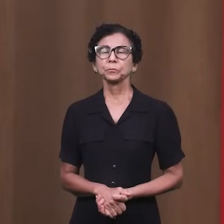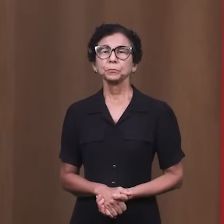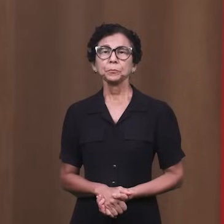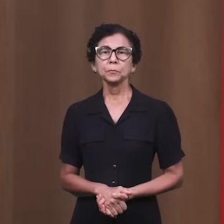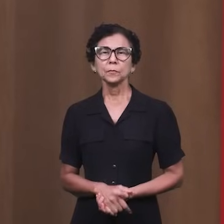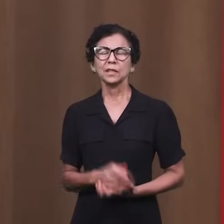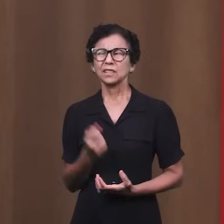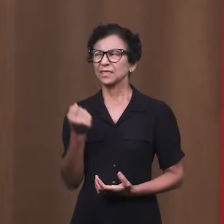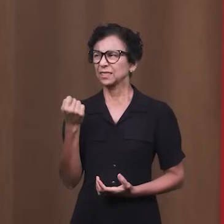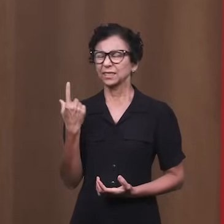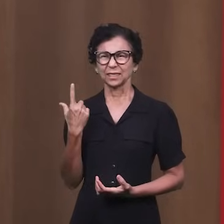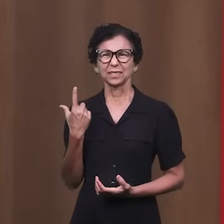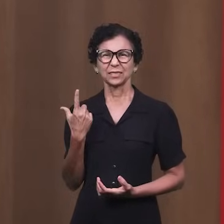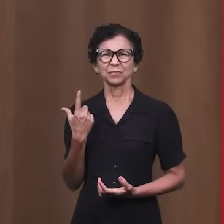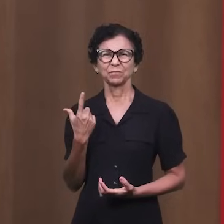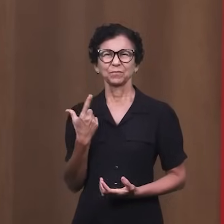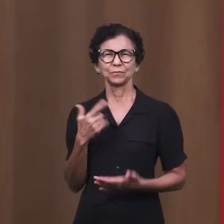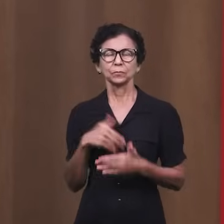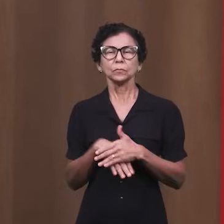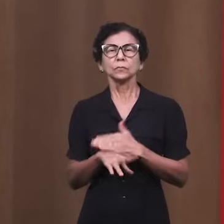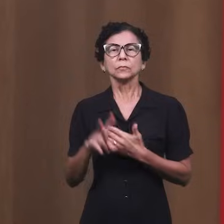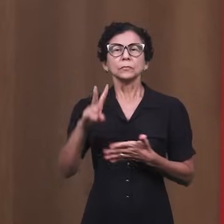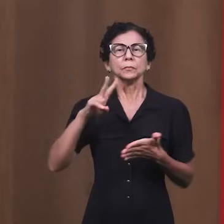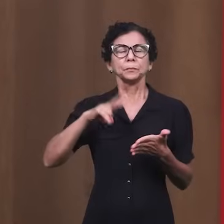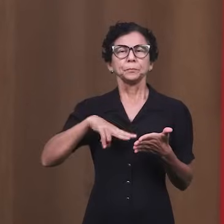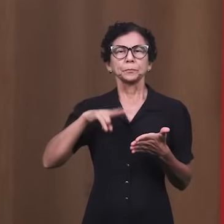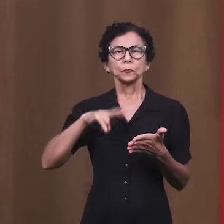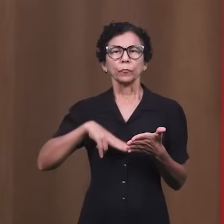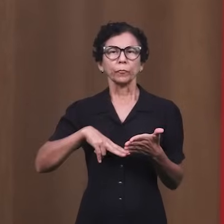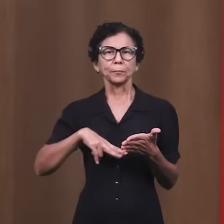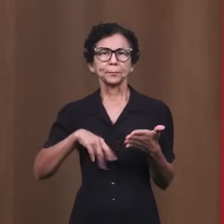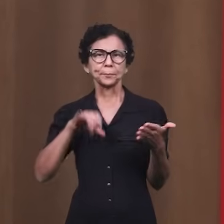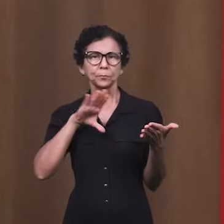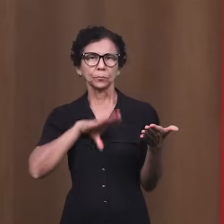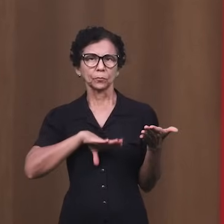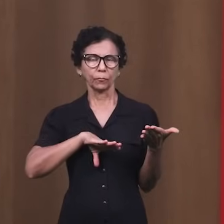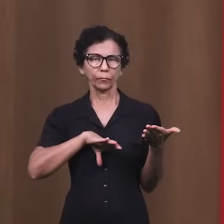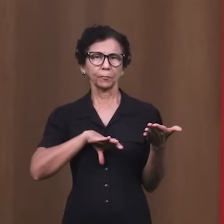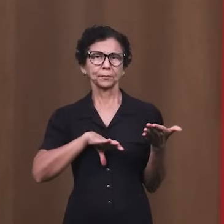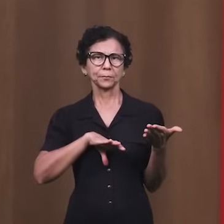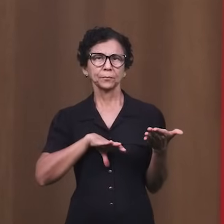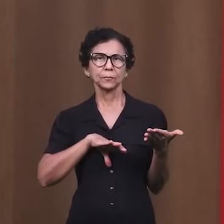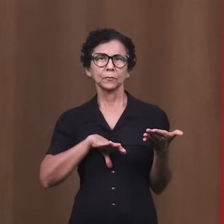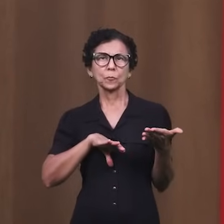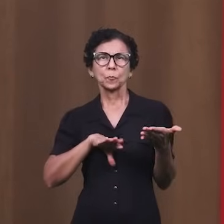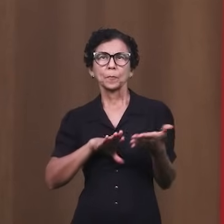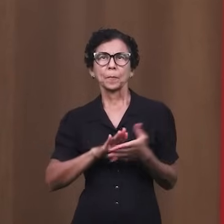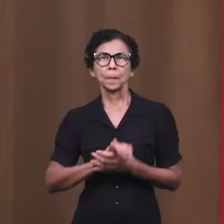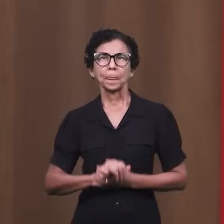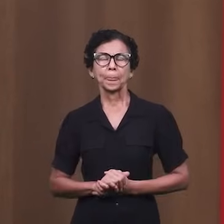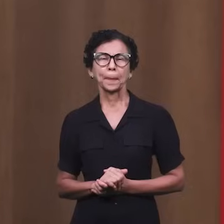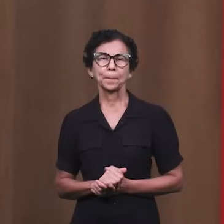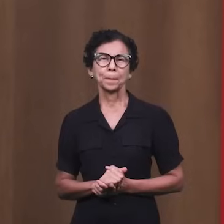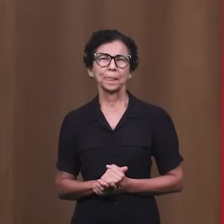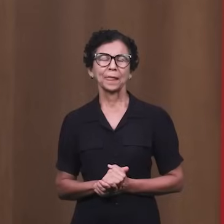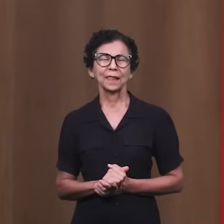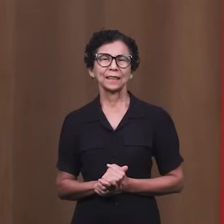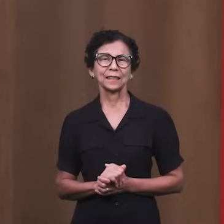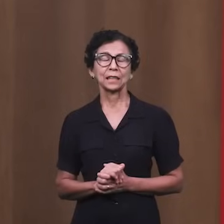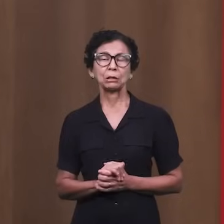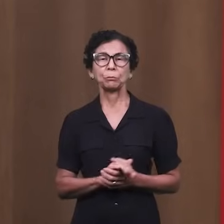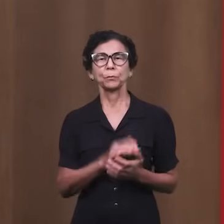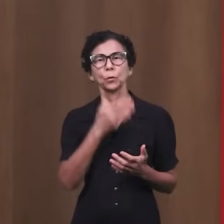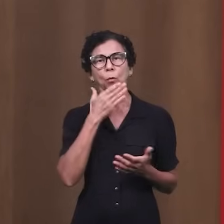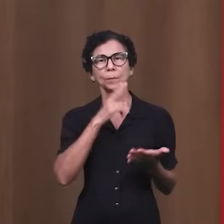gente acostumado a ler aquela versão mais mais clássica do português que veio da tradução lá de João